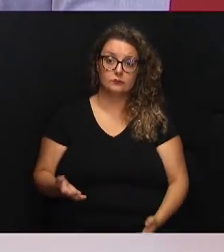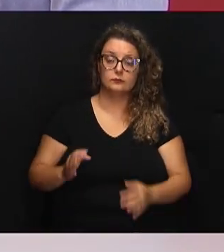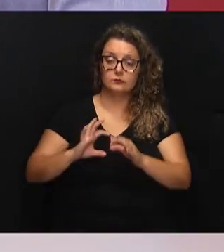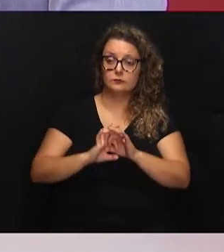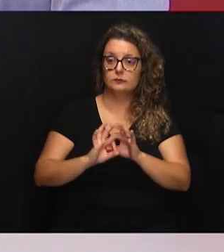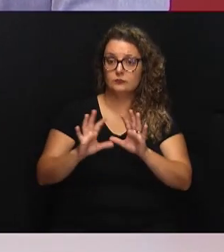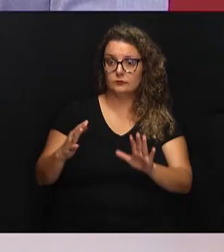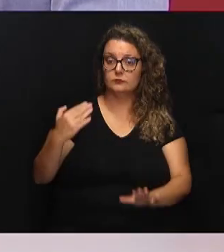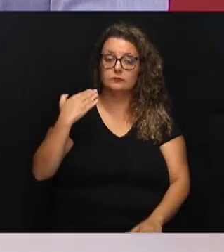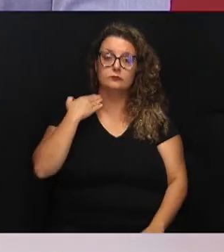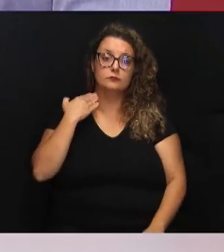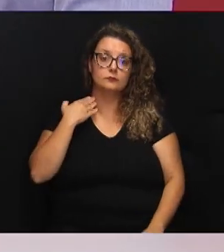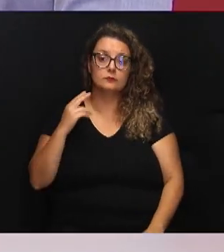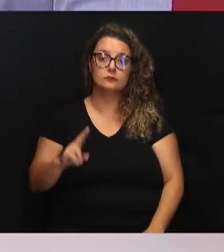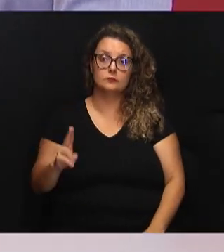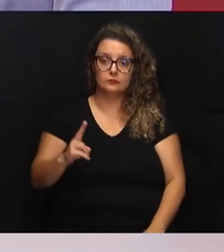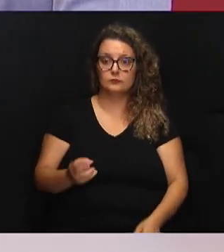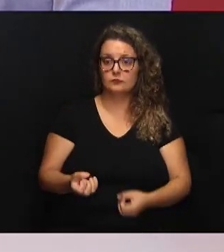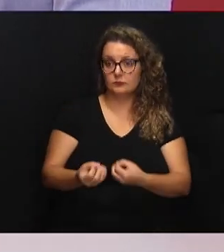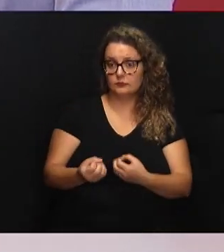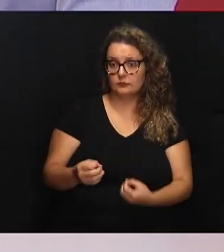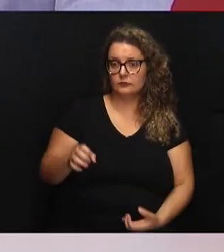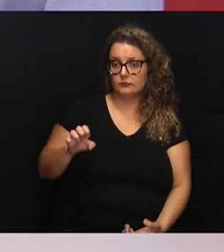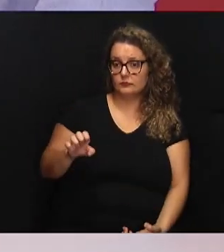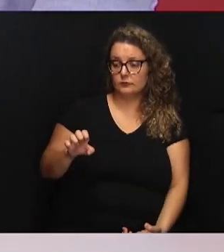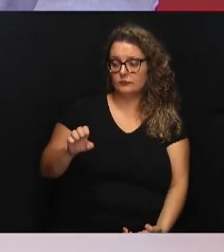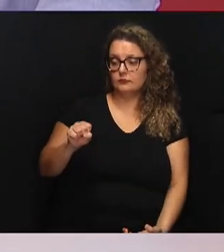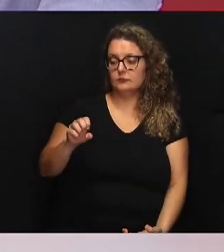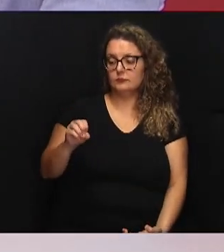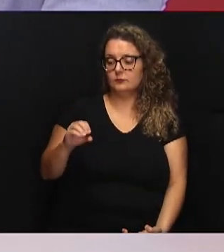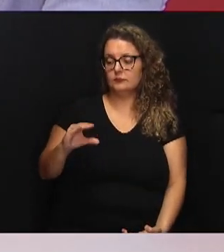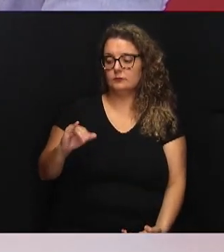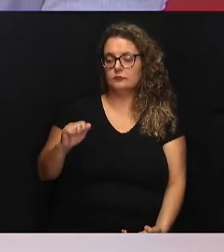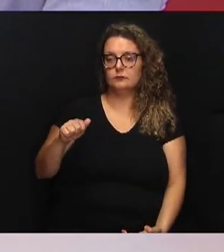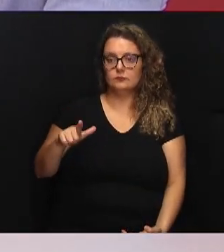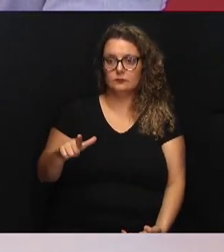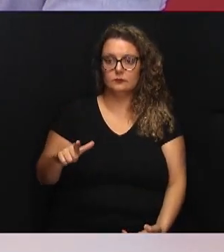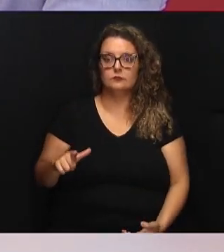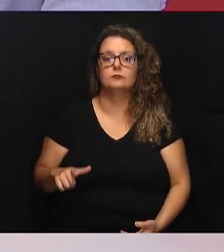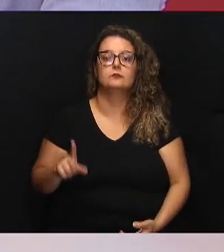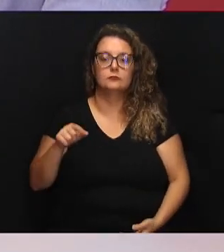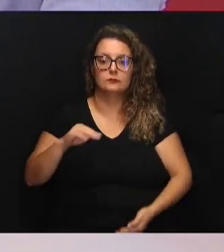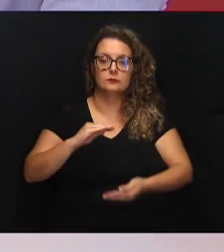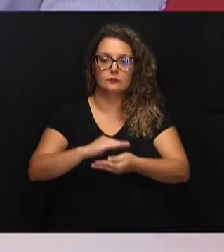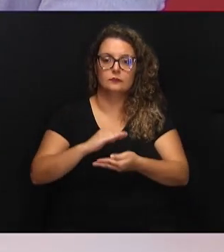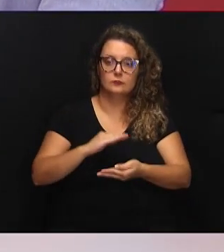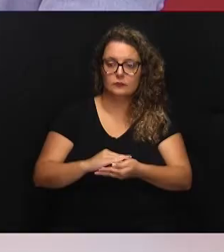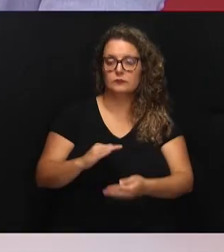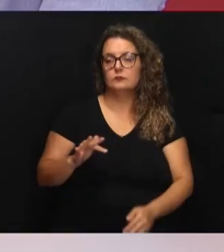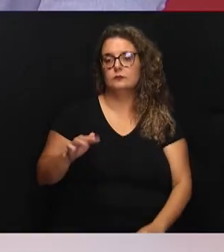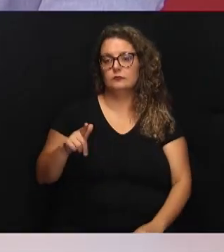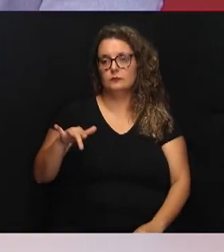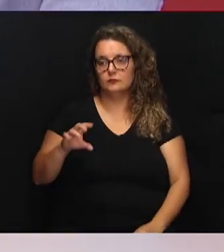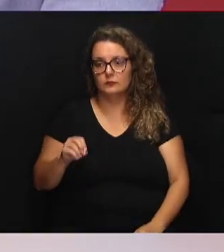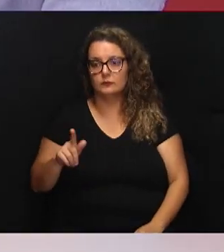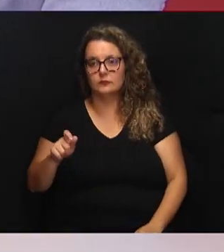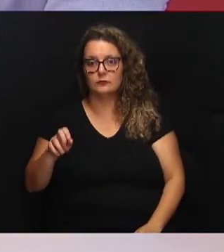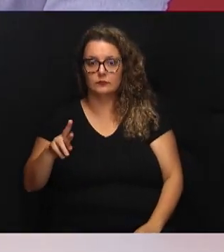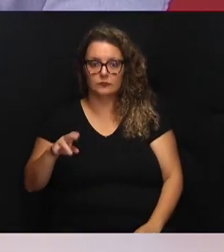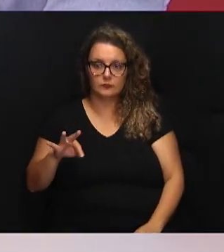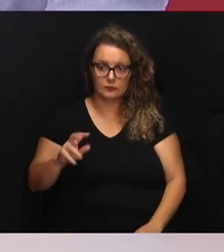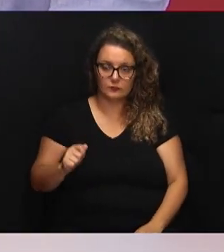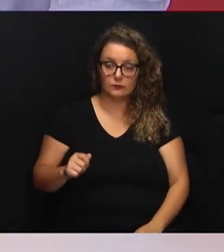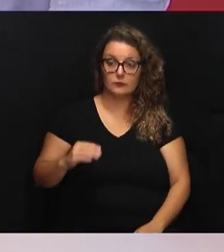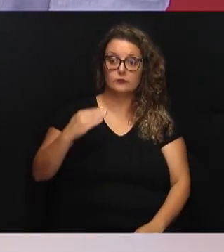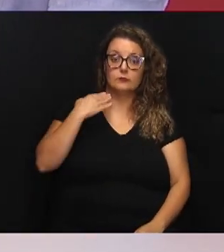aos bancos usar as informações do que a gente chama de e-social, que é onde estão as informações do fundo de garantia, as informações dele de salário, ou seja, o